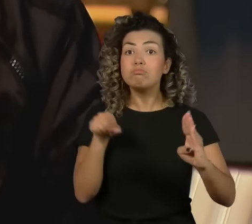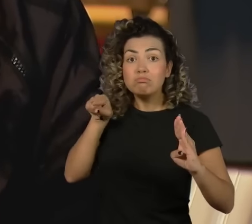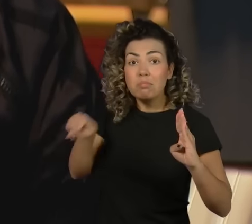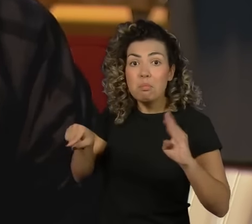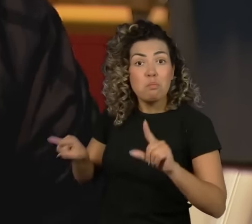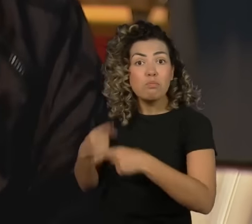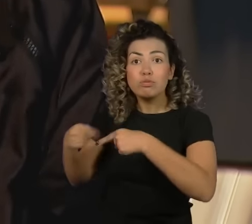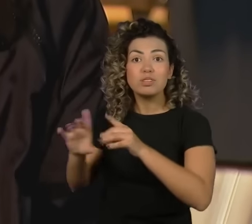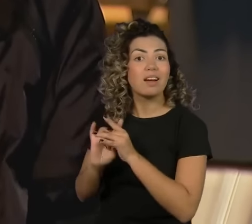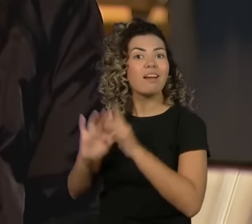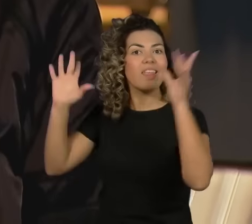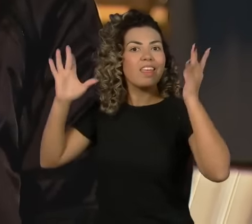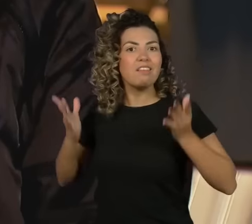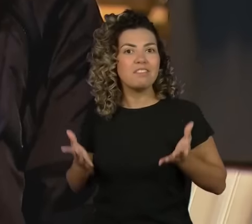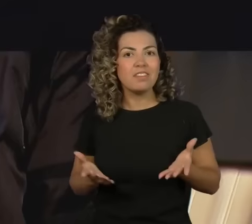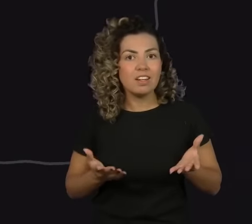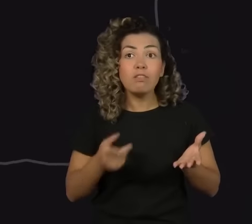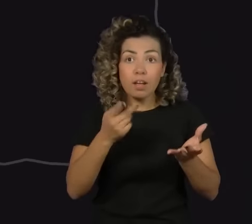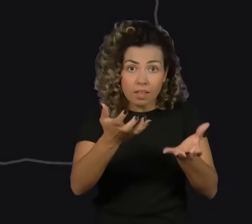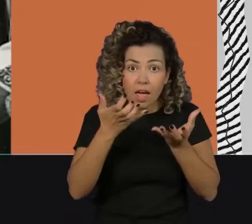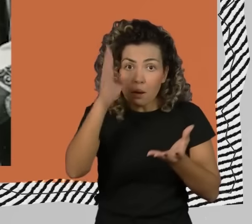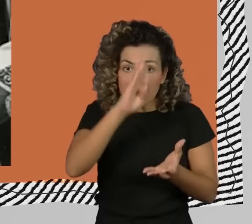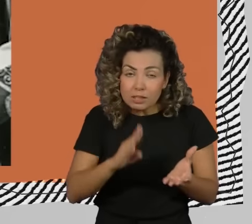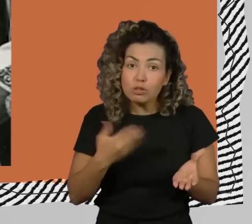Brasil? Estude a música popular, porra!